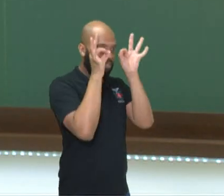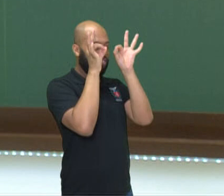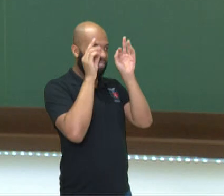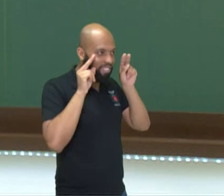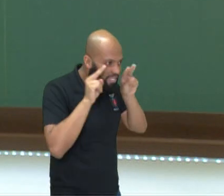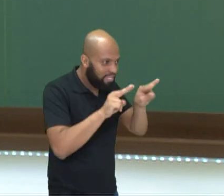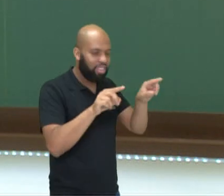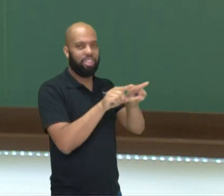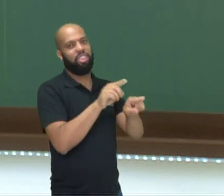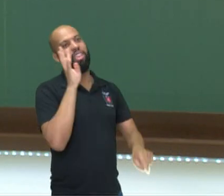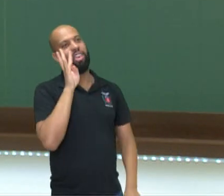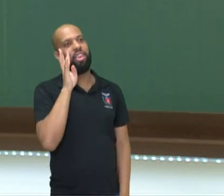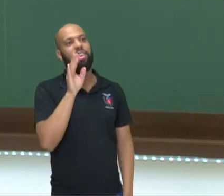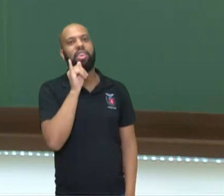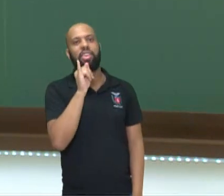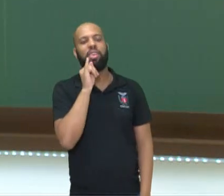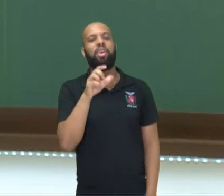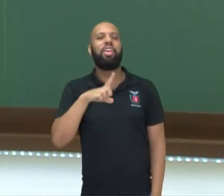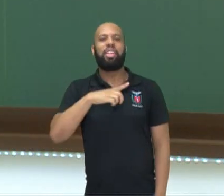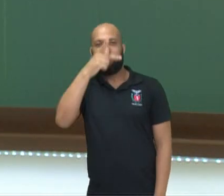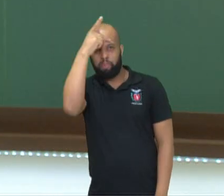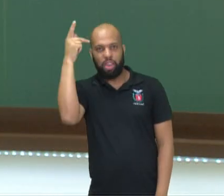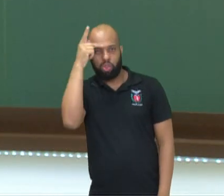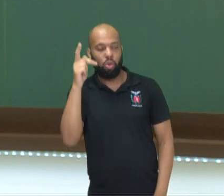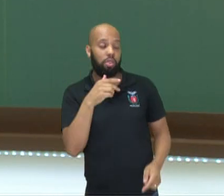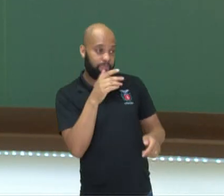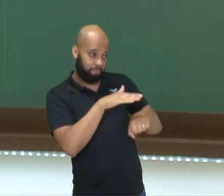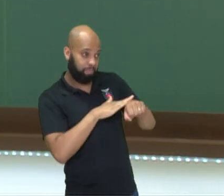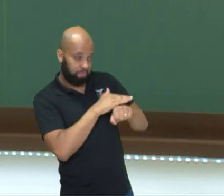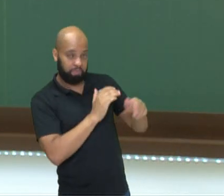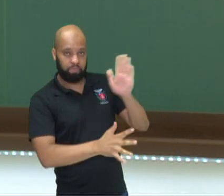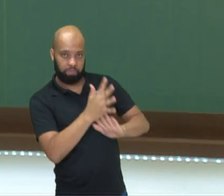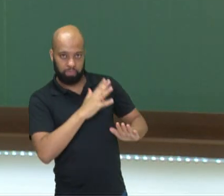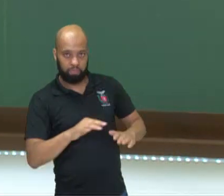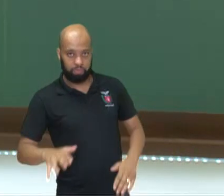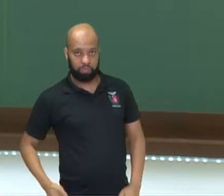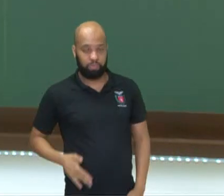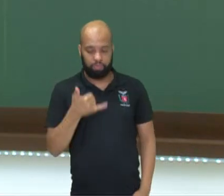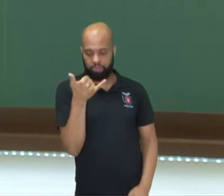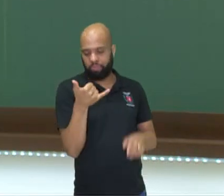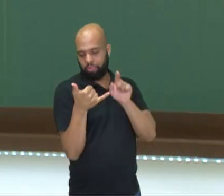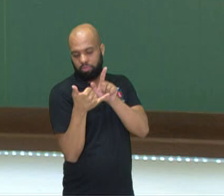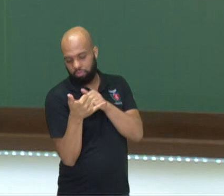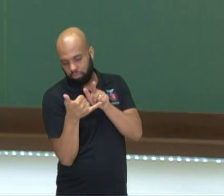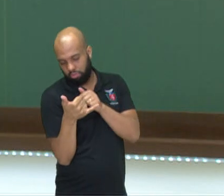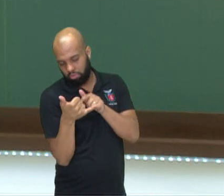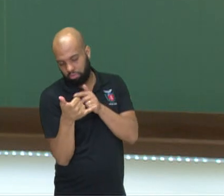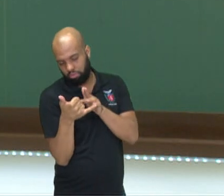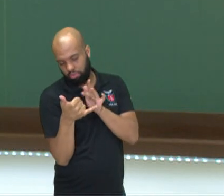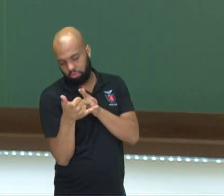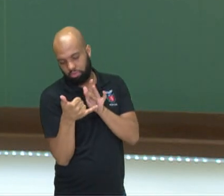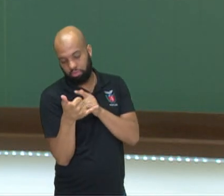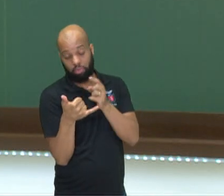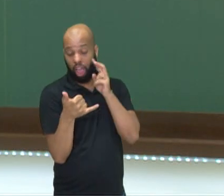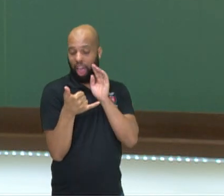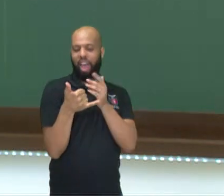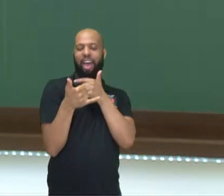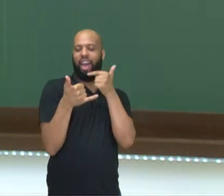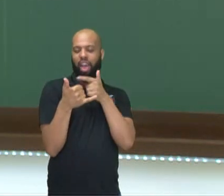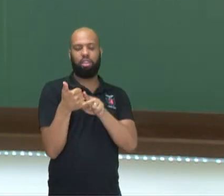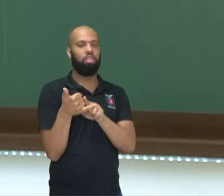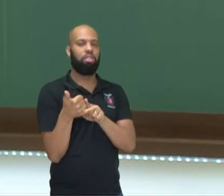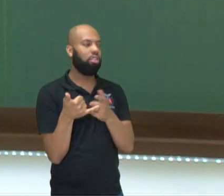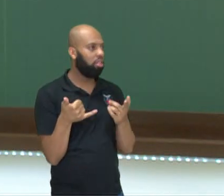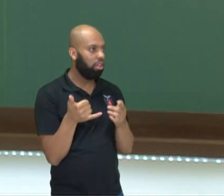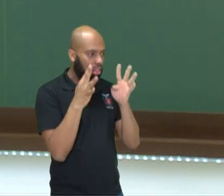muito legal. Sabe aquela pessoa que pega o celular ali, você vai conversar com um amigo e ele pega o celular e dá mais atenção para o celular do que